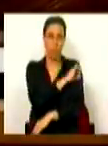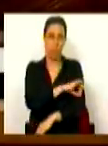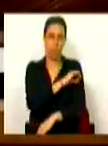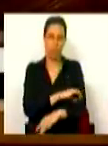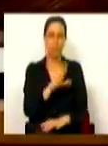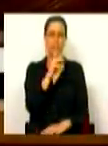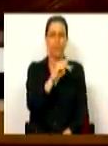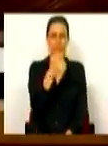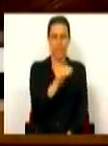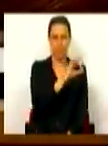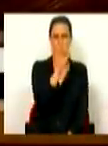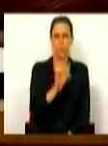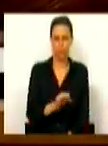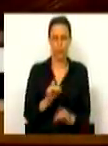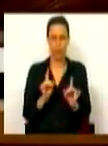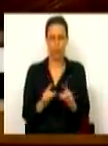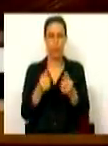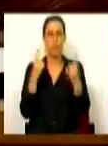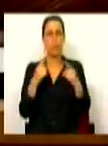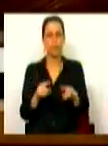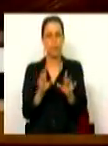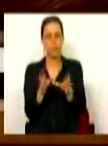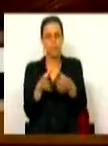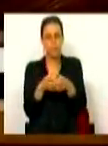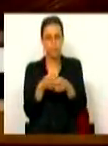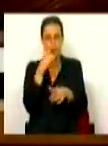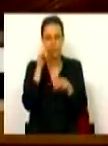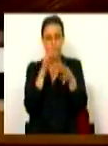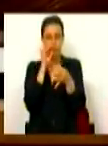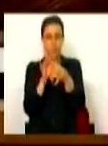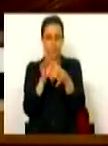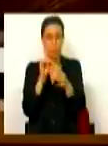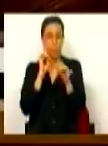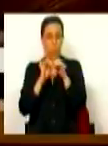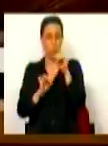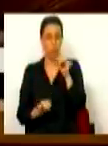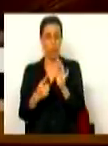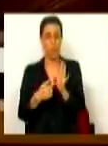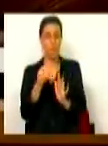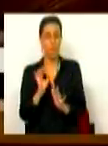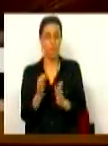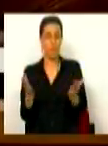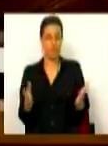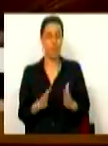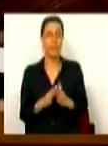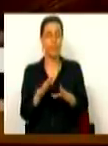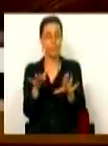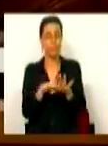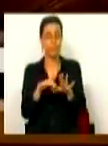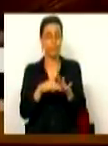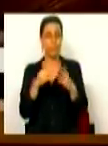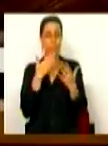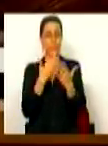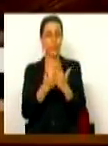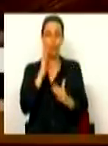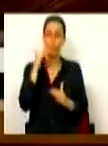rondava os 35% e só uma fração ínfima da população tinha as qualificações necessárias para participar na construção